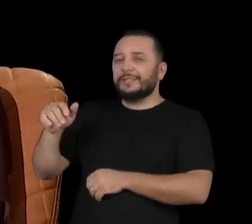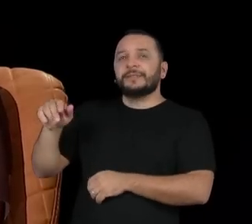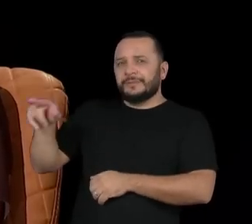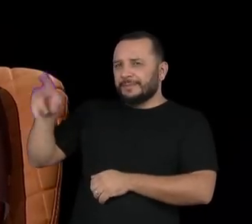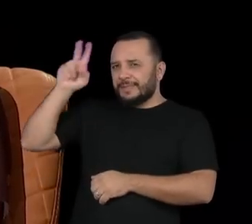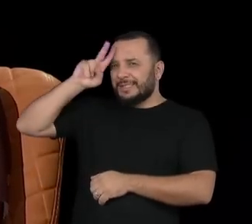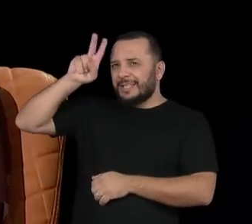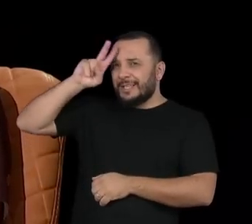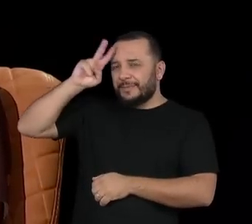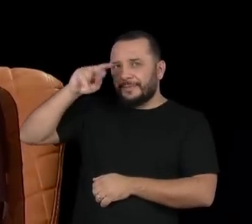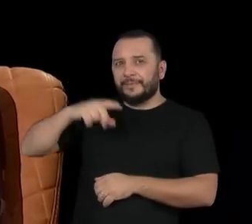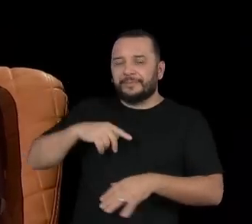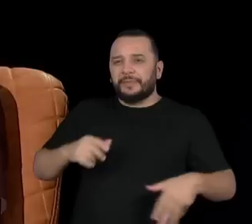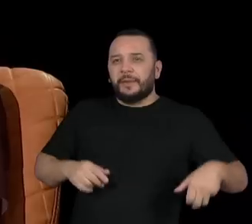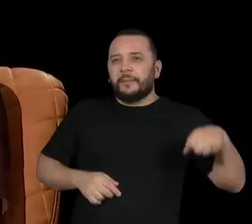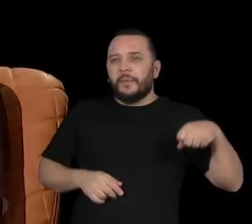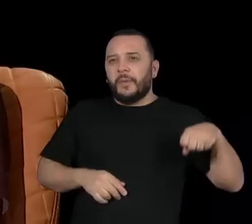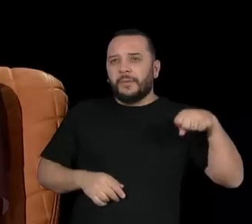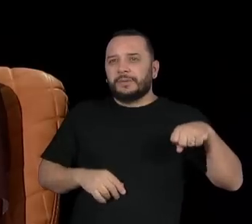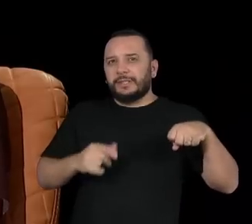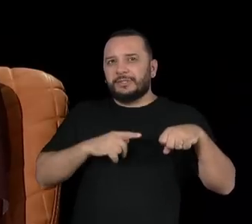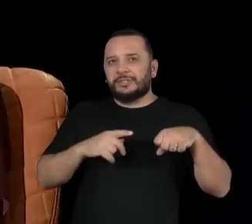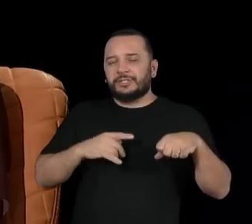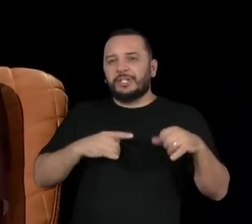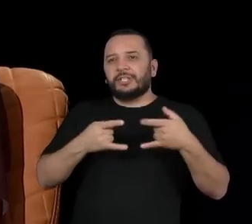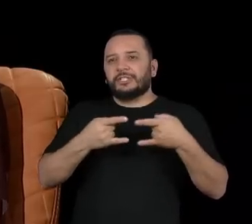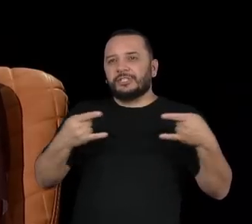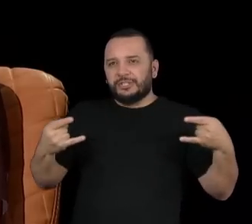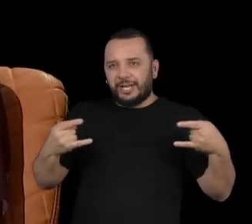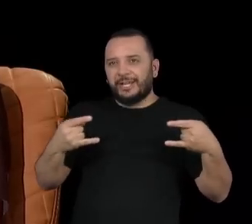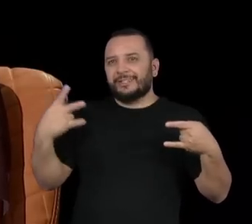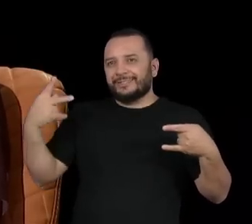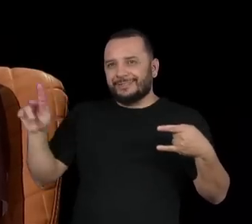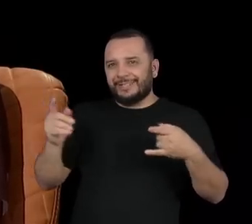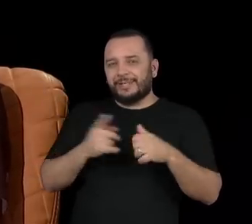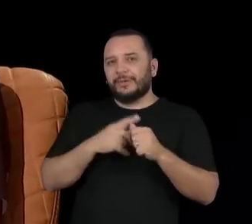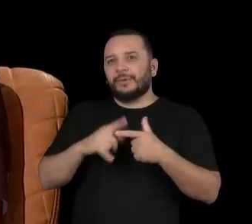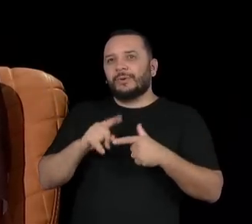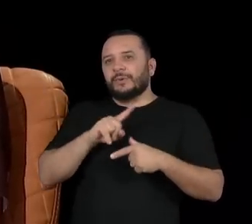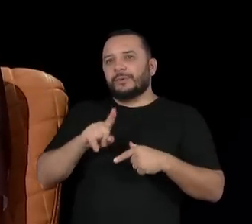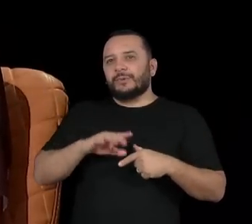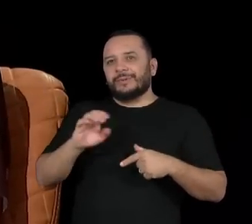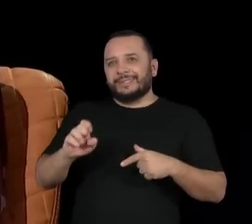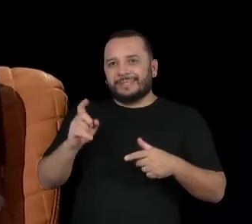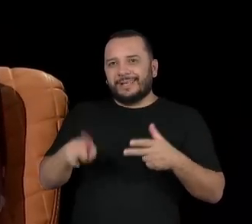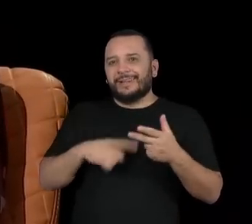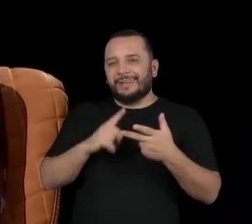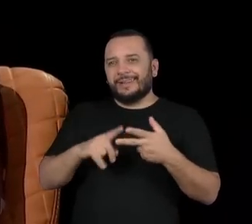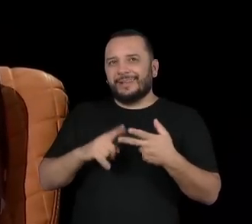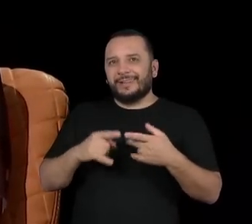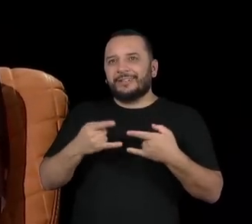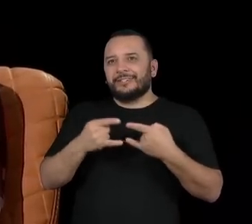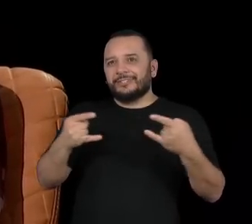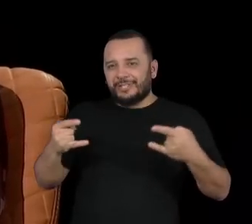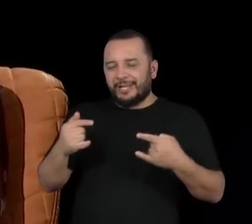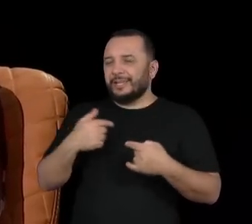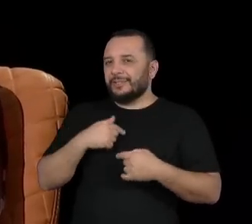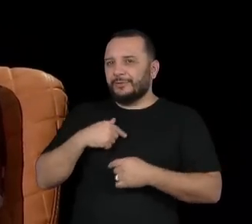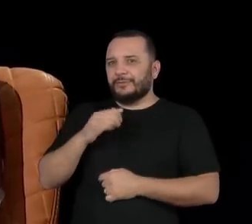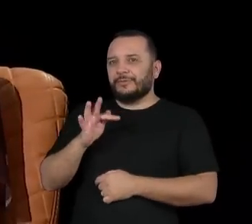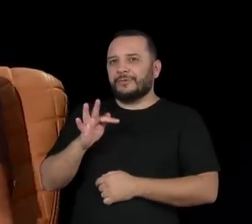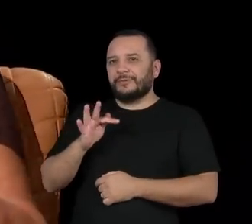eu levava na minha bolsa o teu talão de cheque, o talão de cheque do Zé, o talão de cheque do Fernando, você